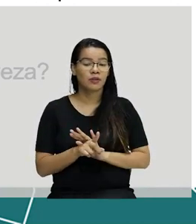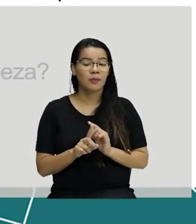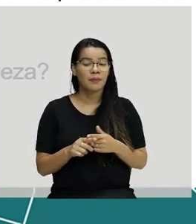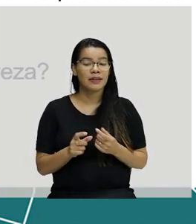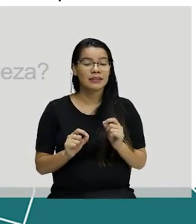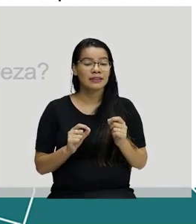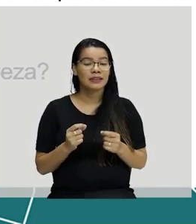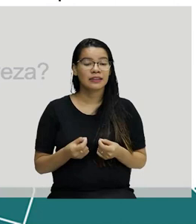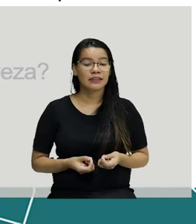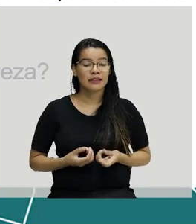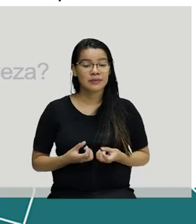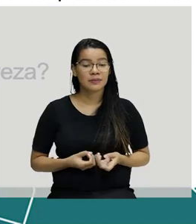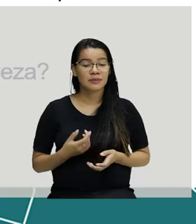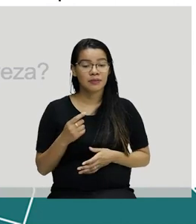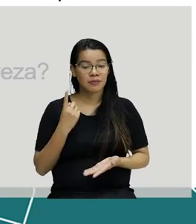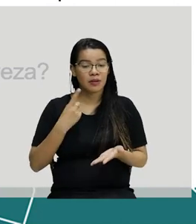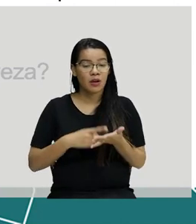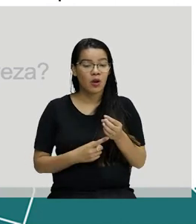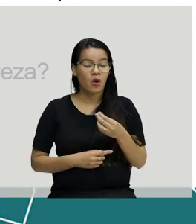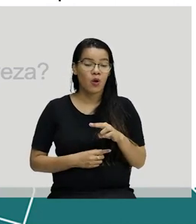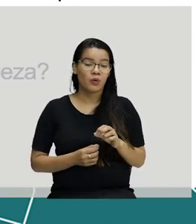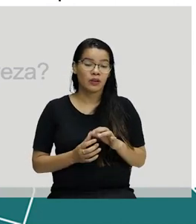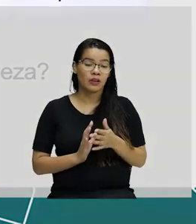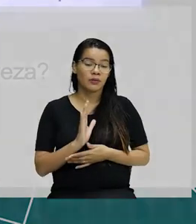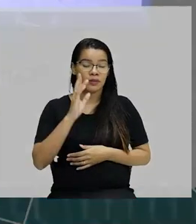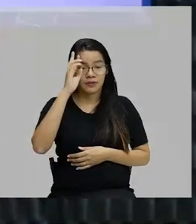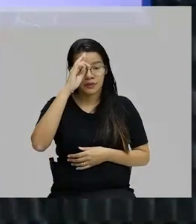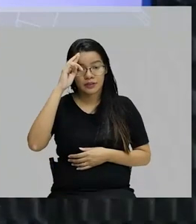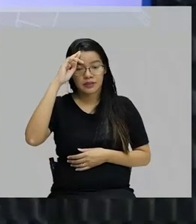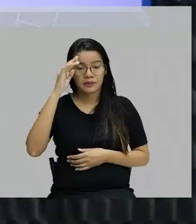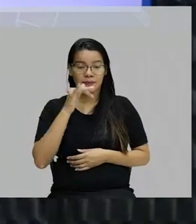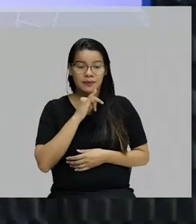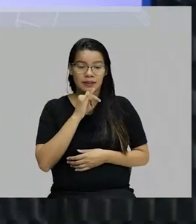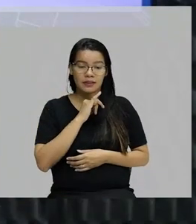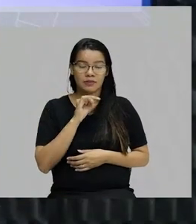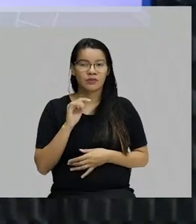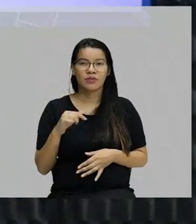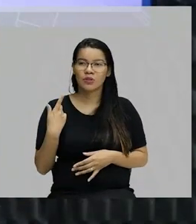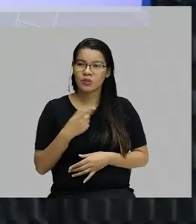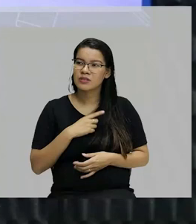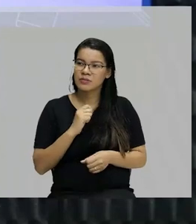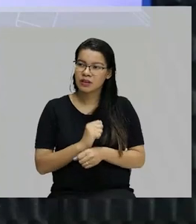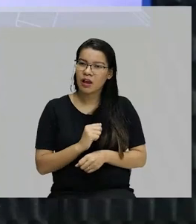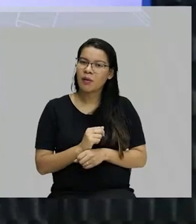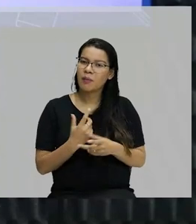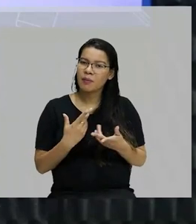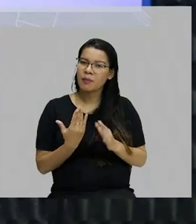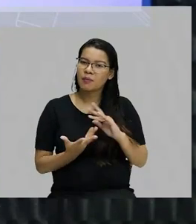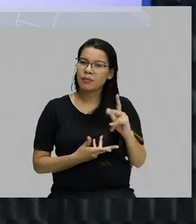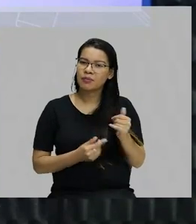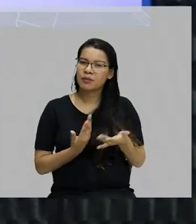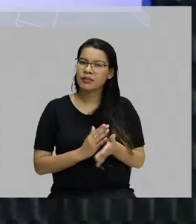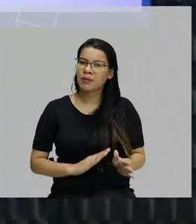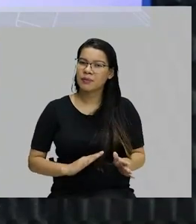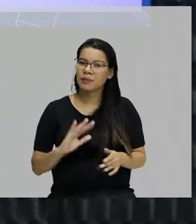ou gera uma reflexão exemplo vamos mesmo esperar o fim do mundo para protegermos a natureza eh